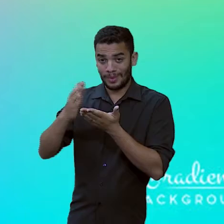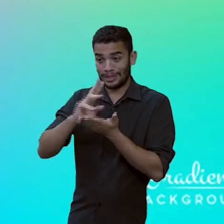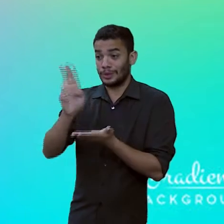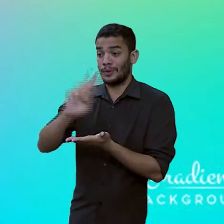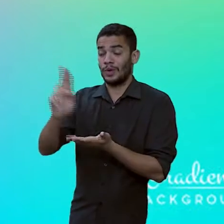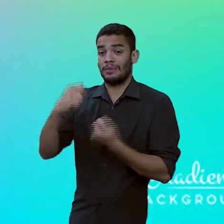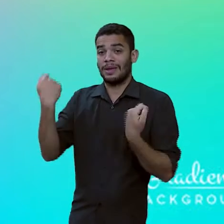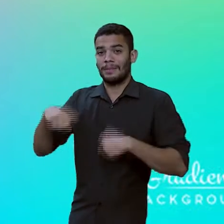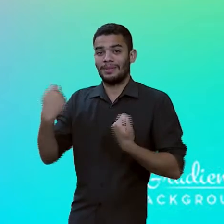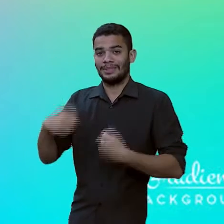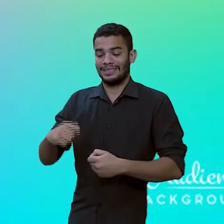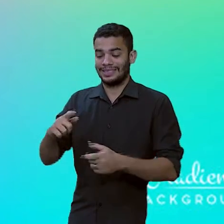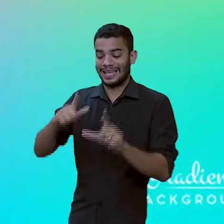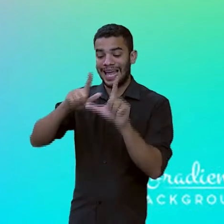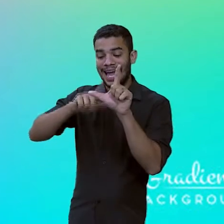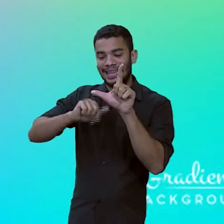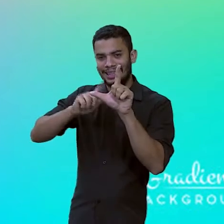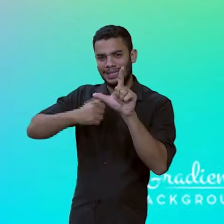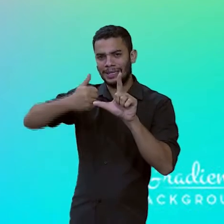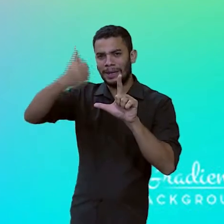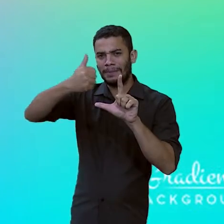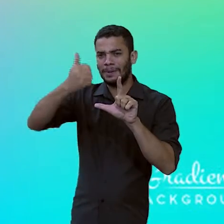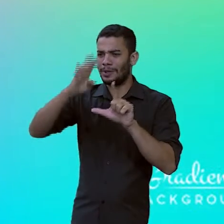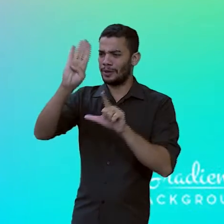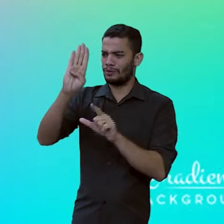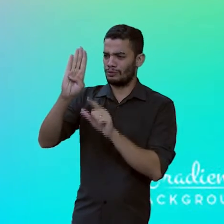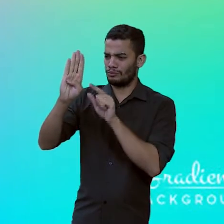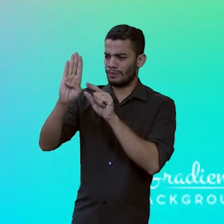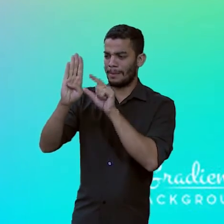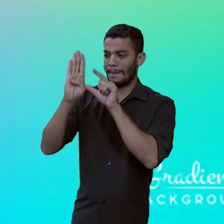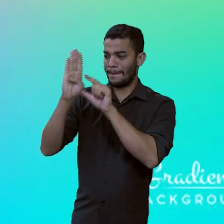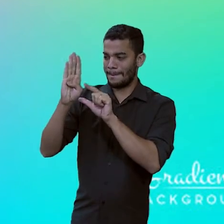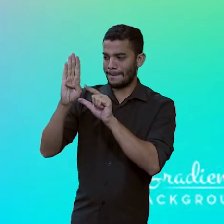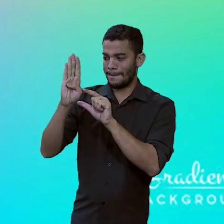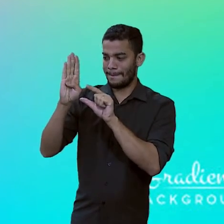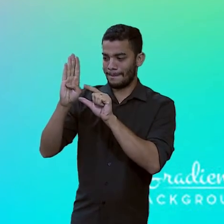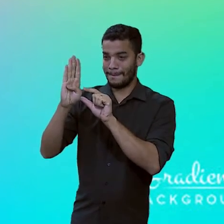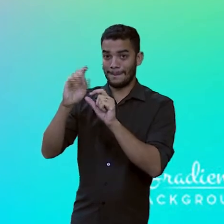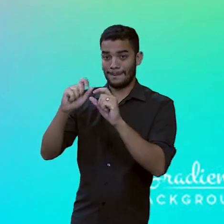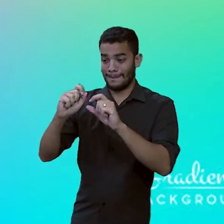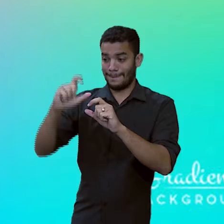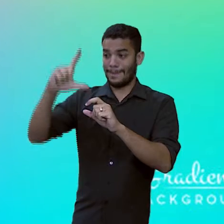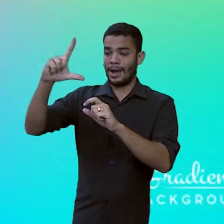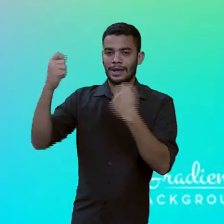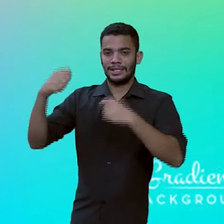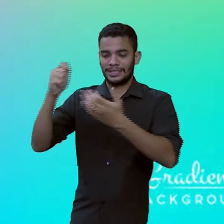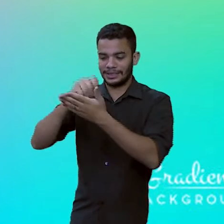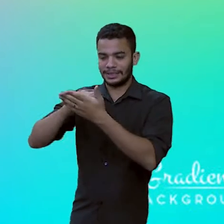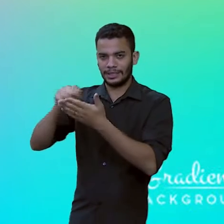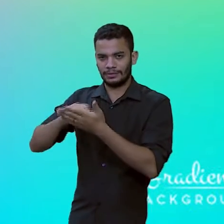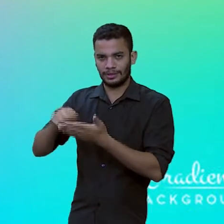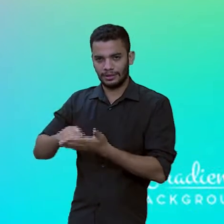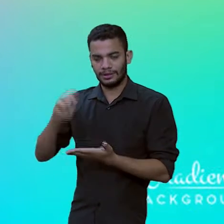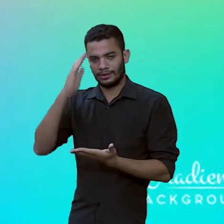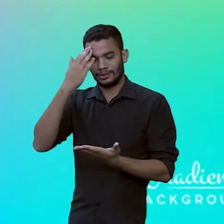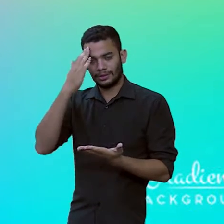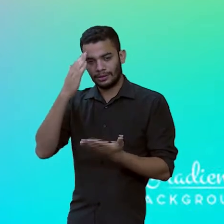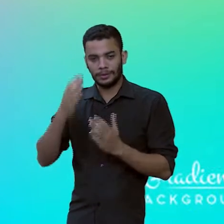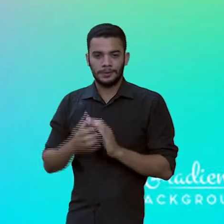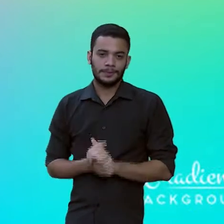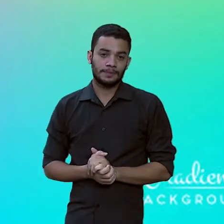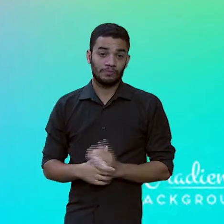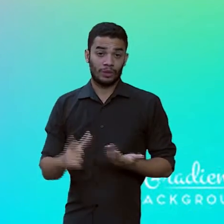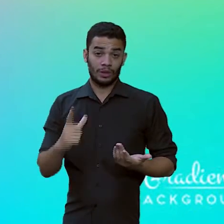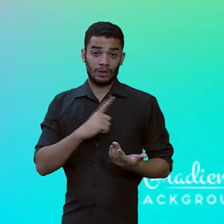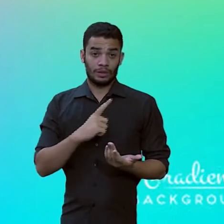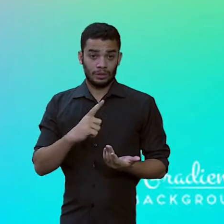é o nome da personagem, substantivo próprio, também grafado com inicial maiúsculo. Os substantivos